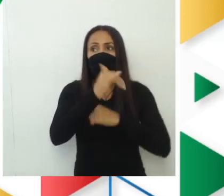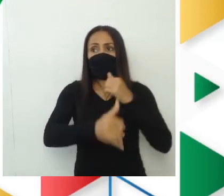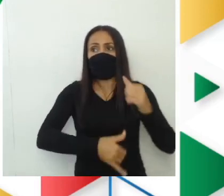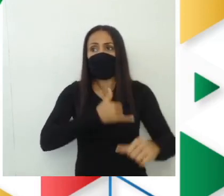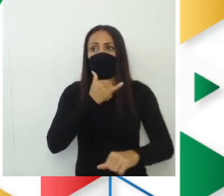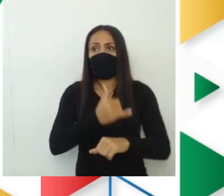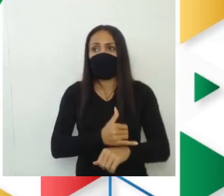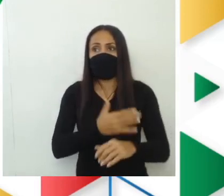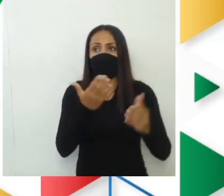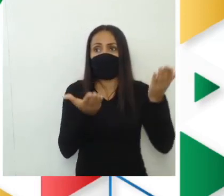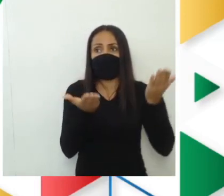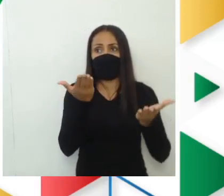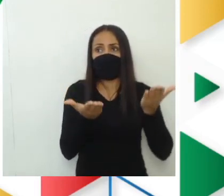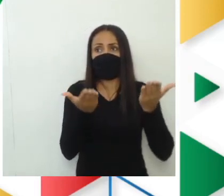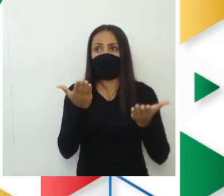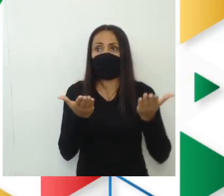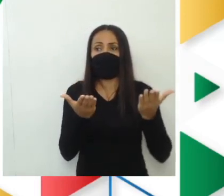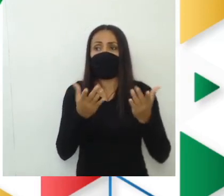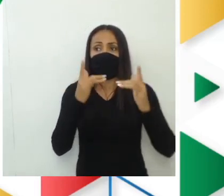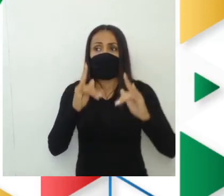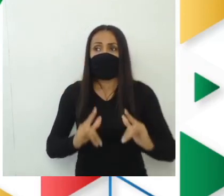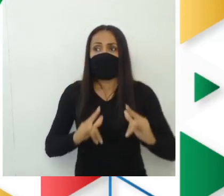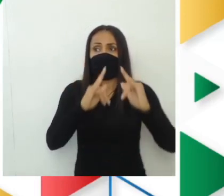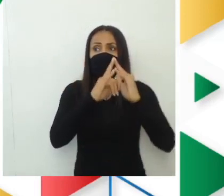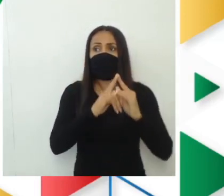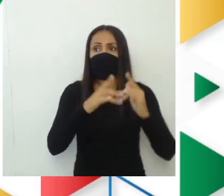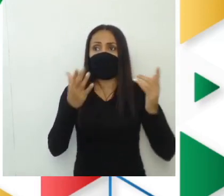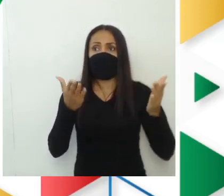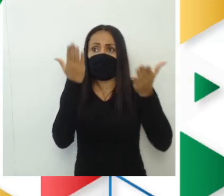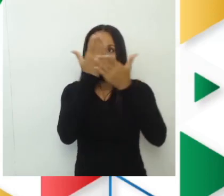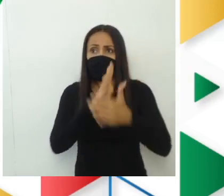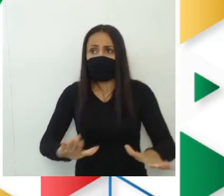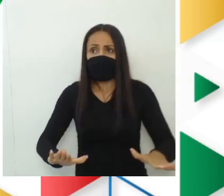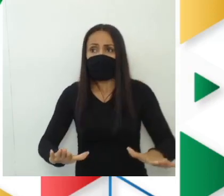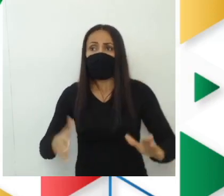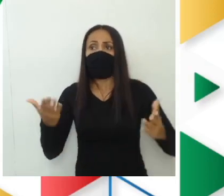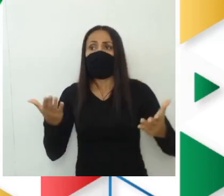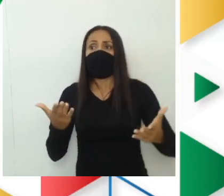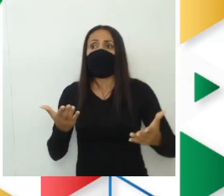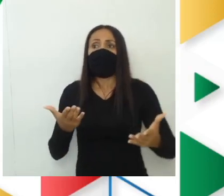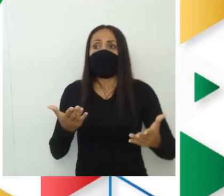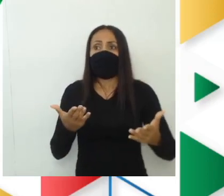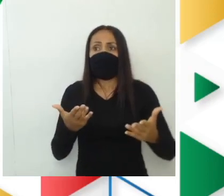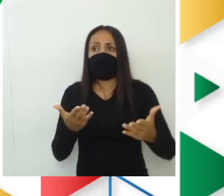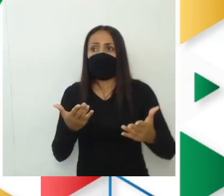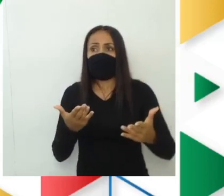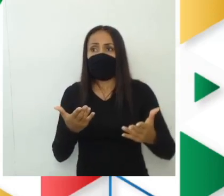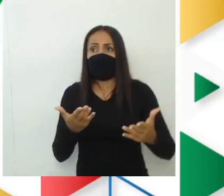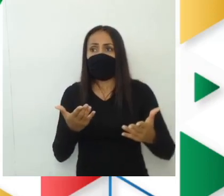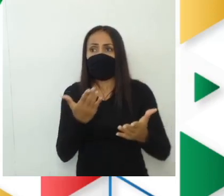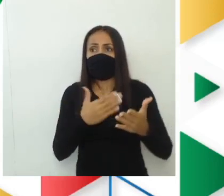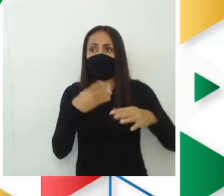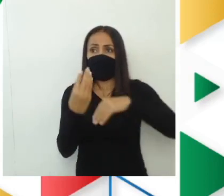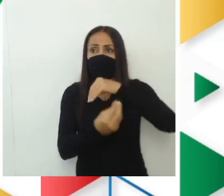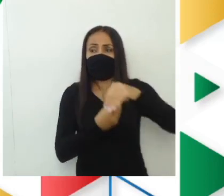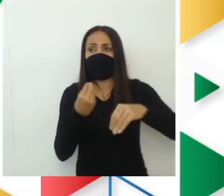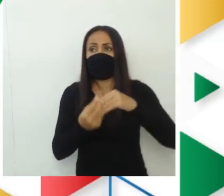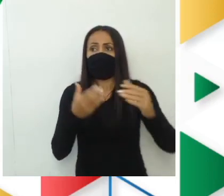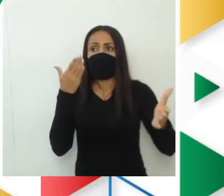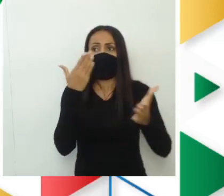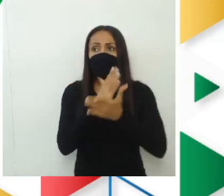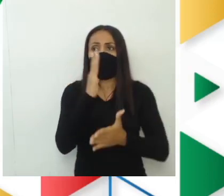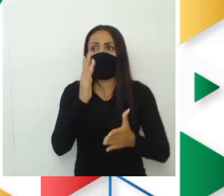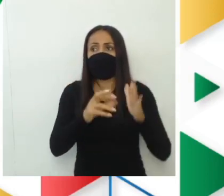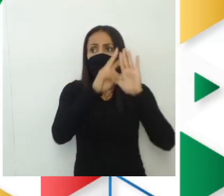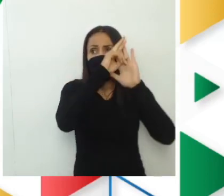essa bagunça aí sobre ou 12 ou 9, aprovando a chamada regra dos 6 M's. Que